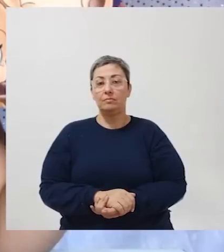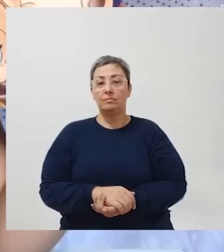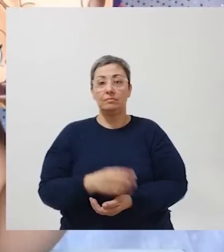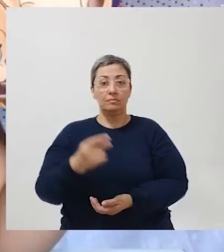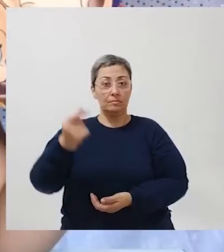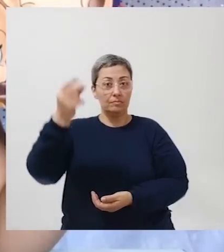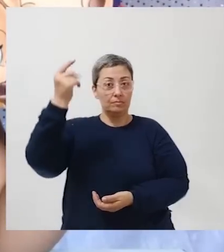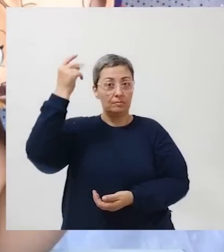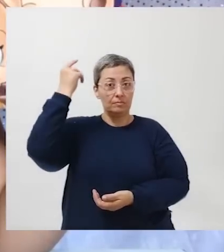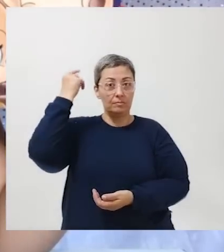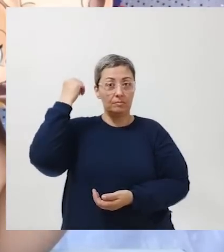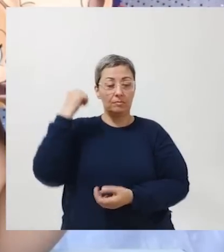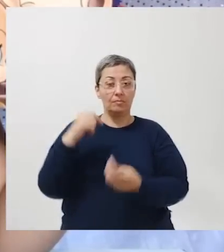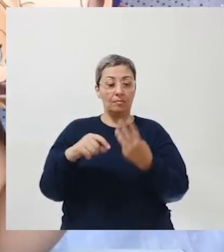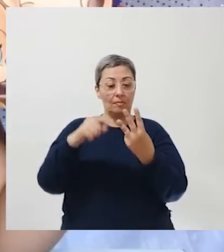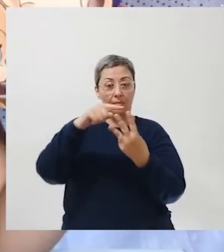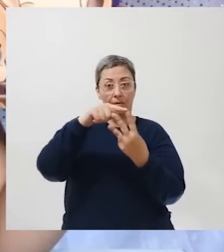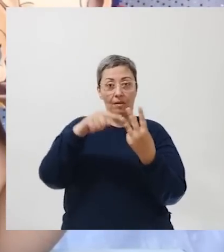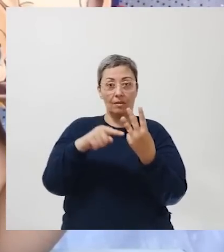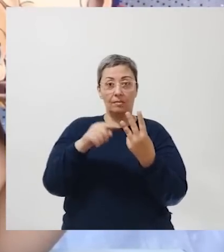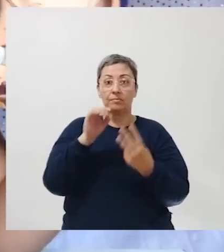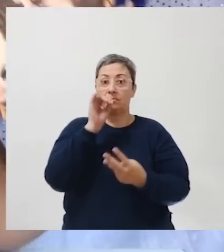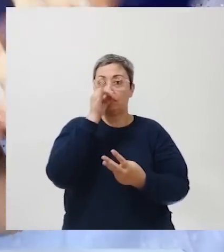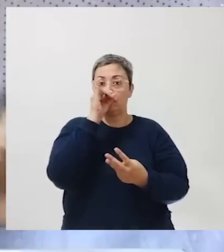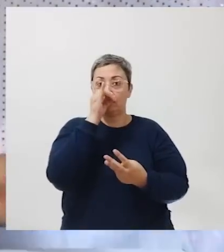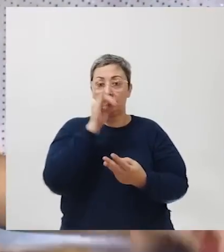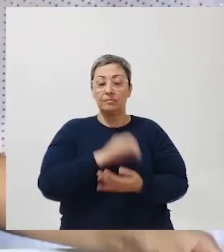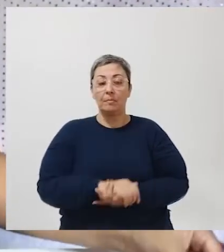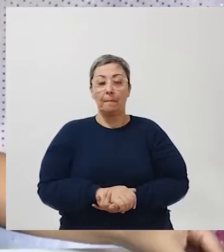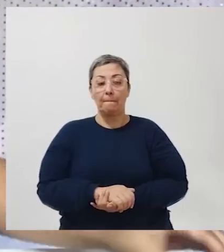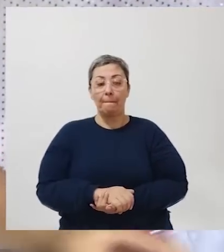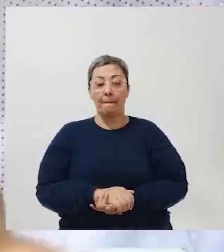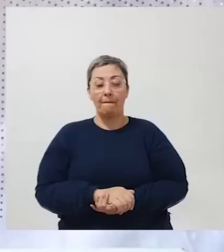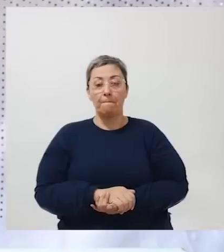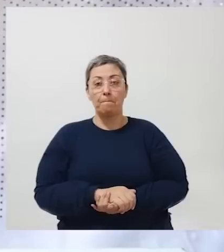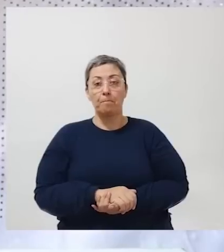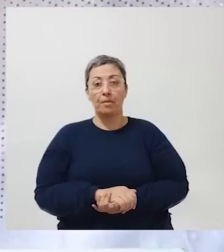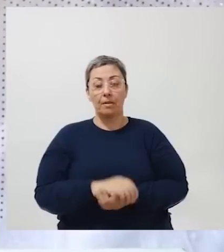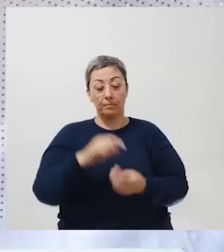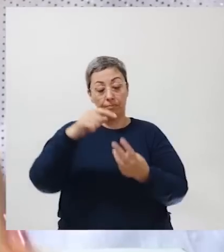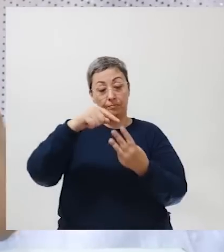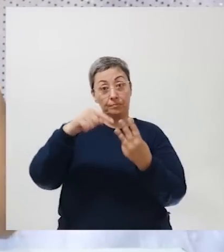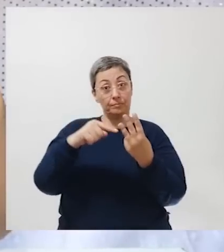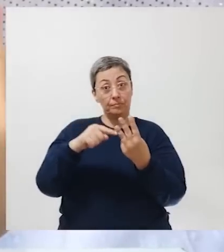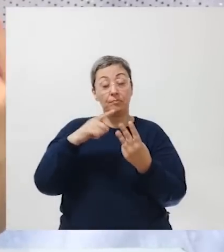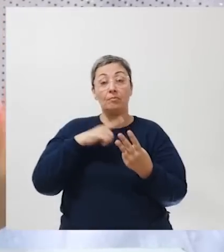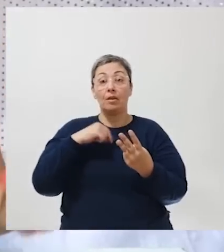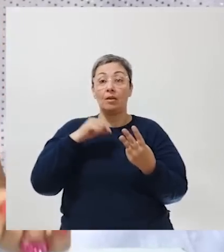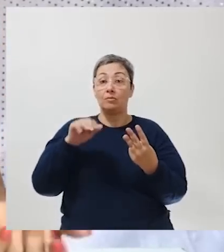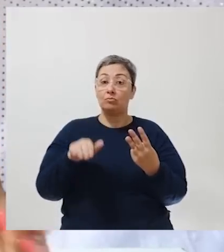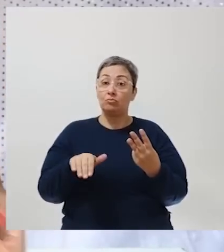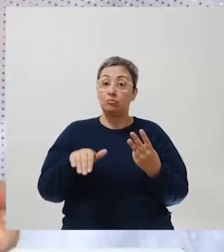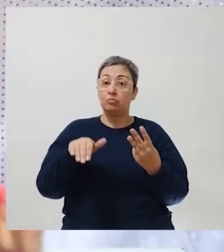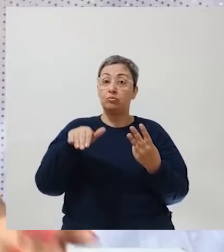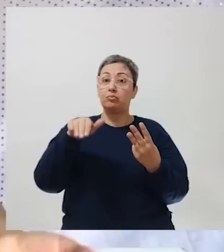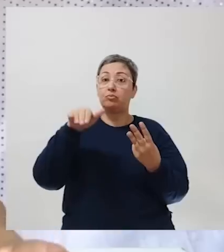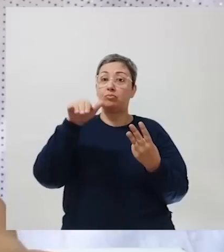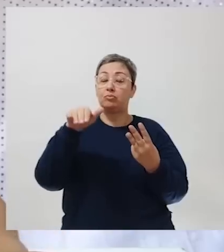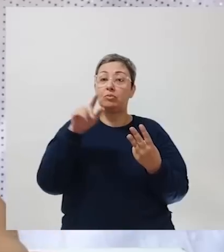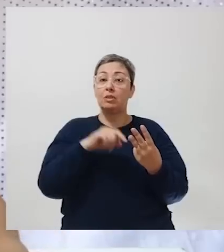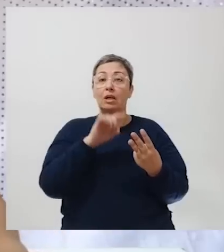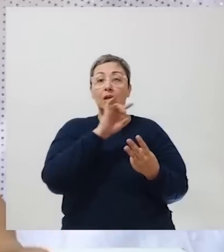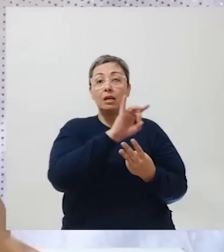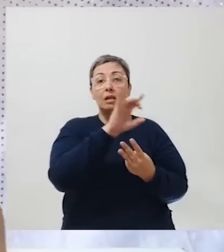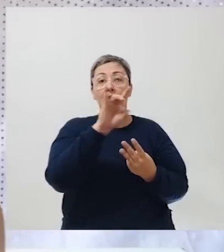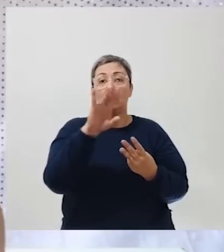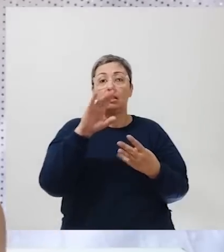Era uma vez 3 porquinhos. Os porquinhos cresceram e foram cada